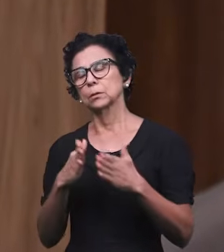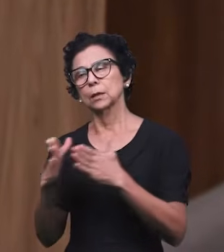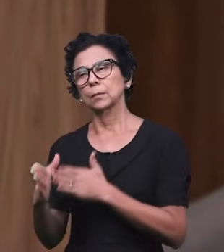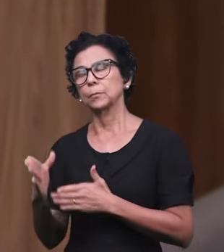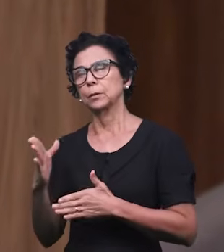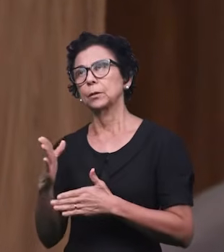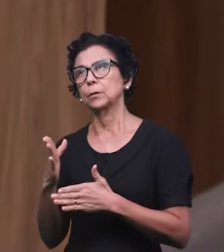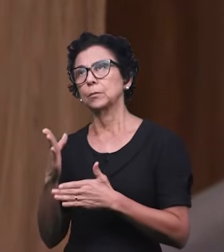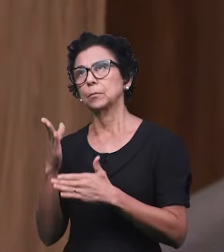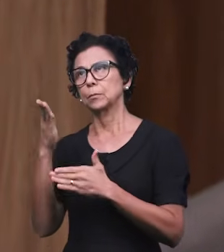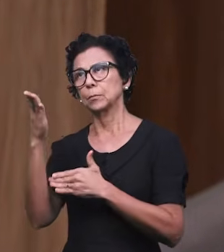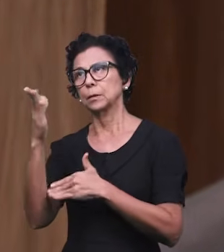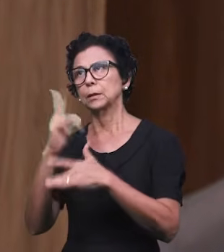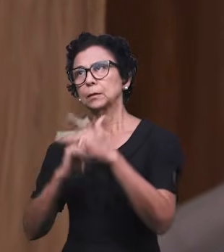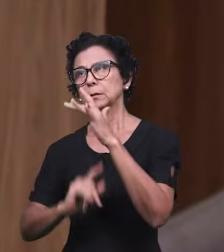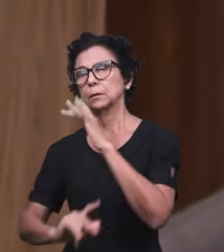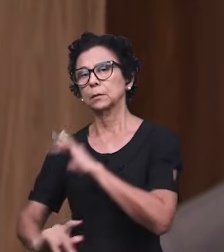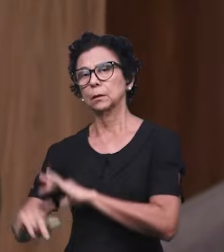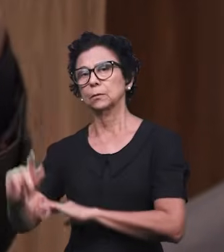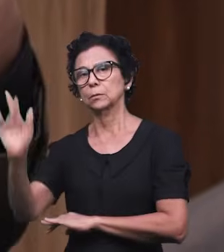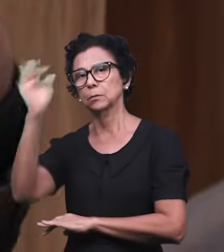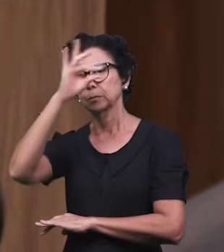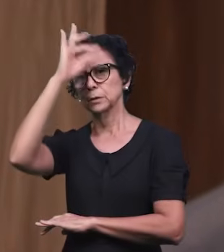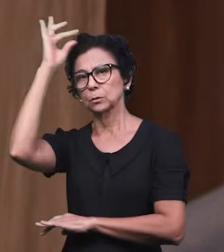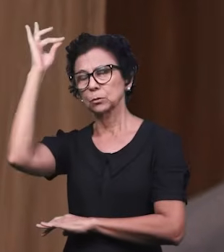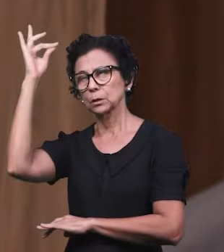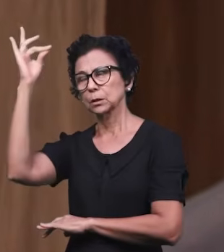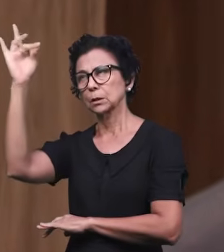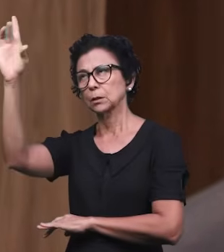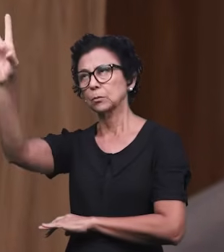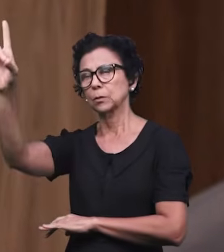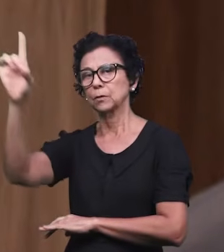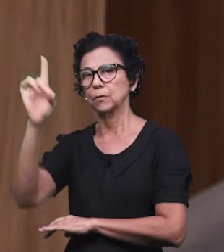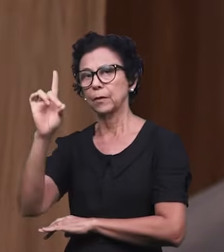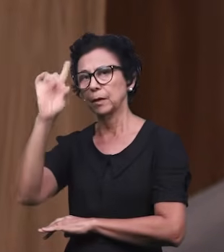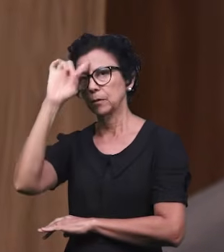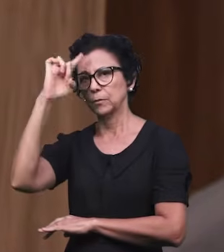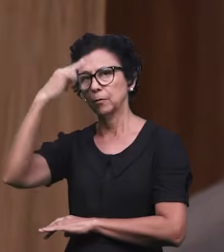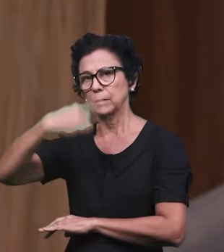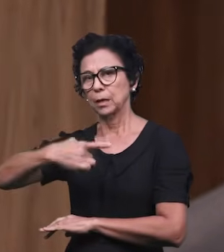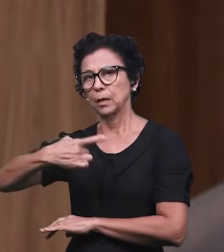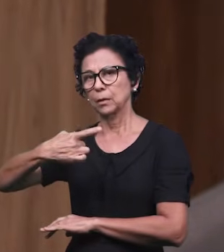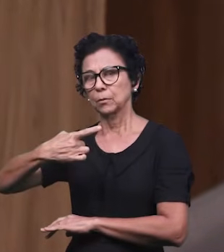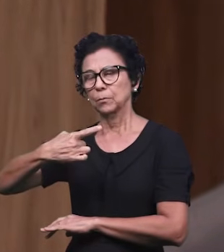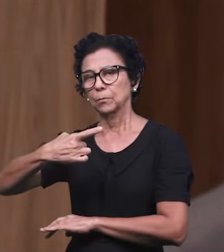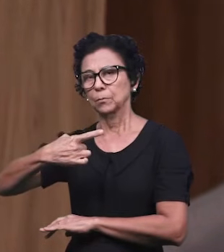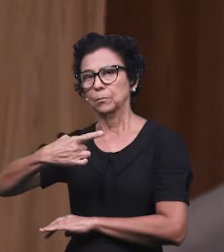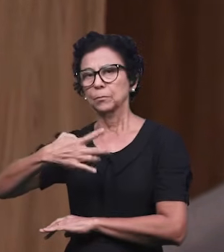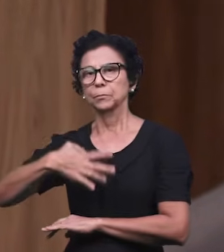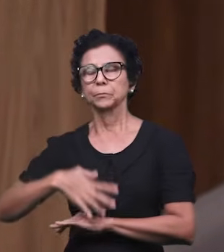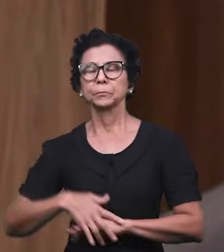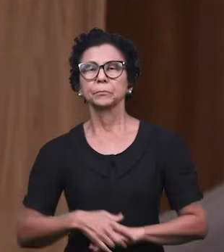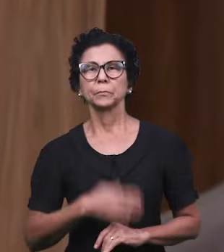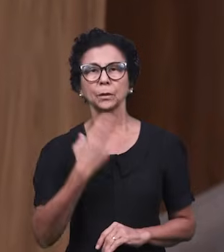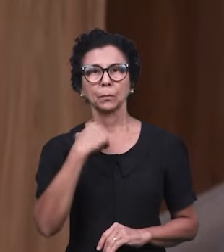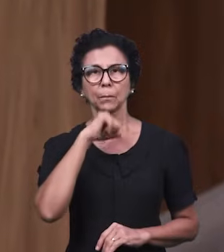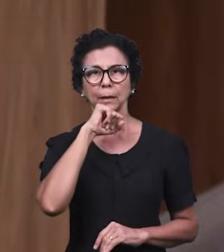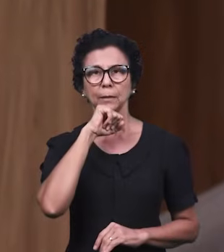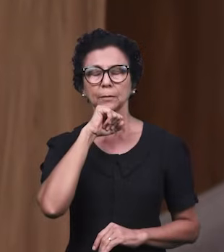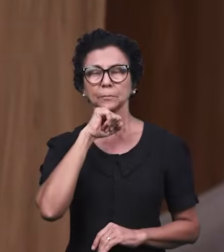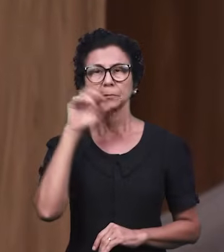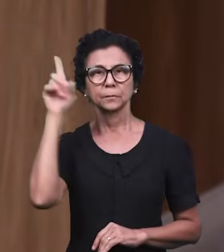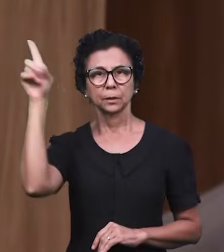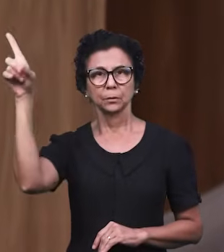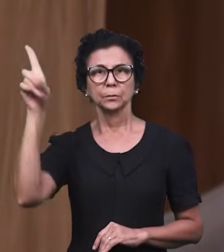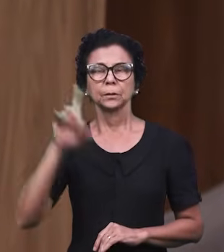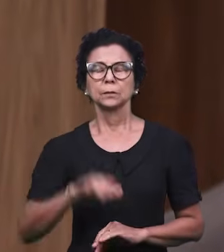porque ele veio da eternidade, ele foi enviado pelo Pai. E é um paralelo aqui que nós